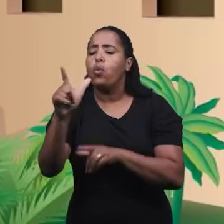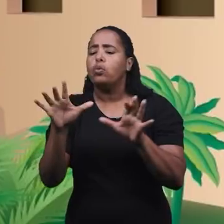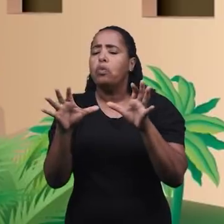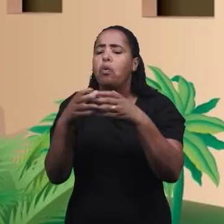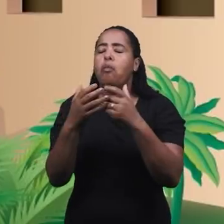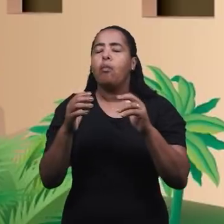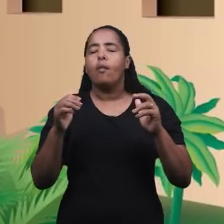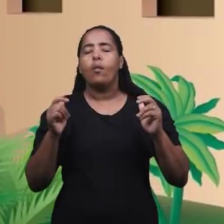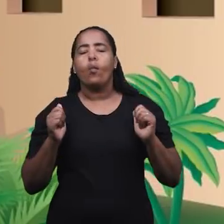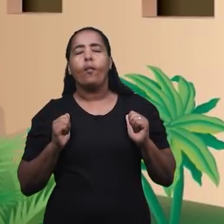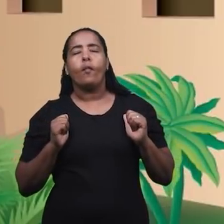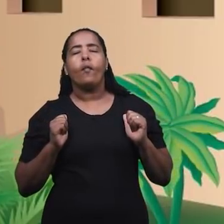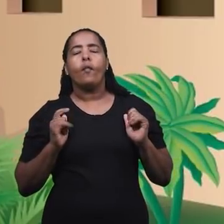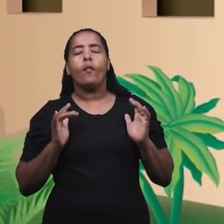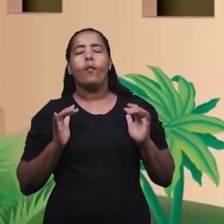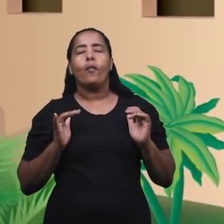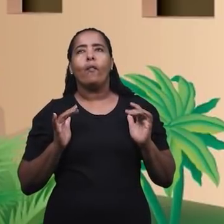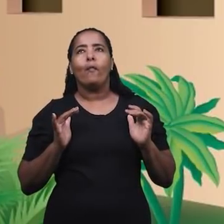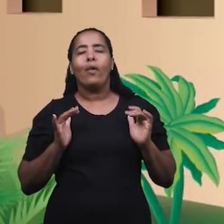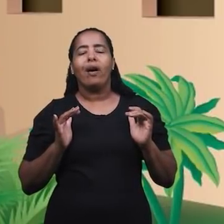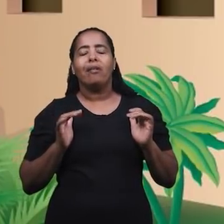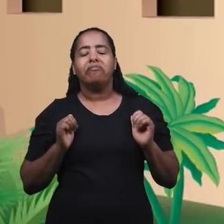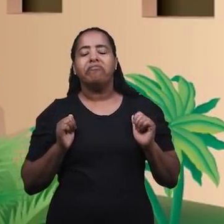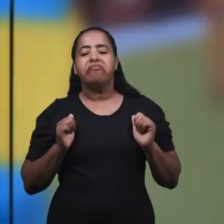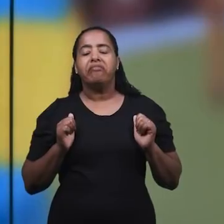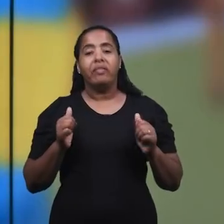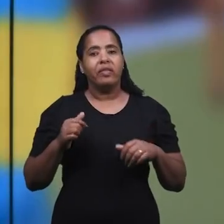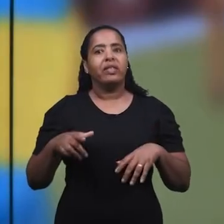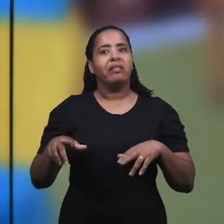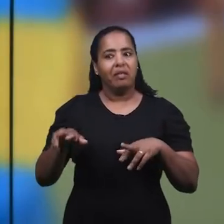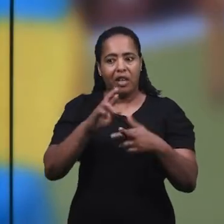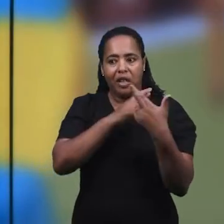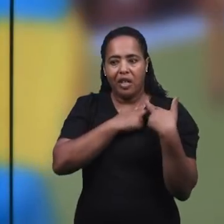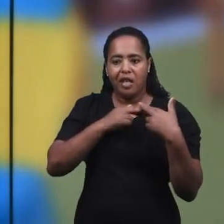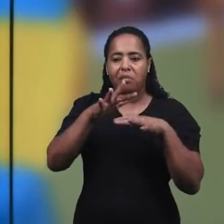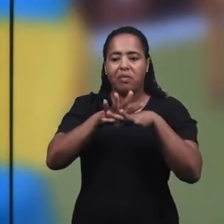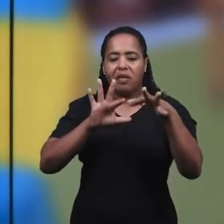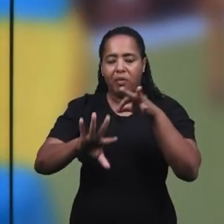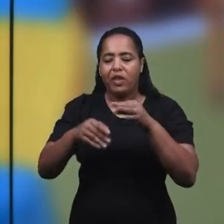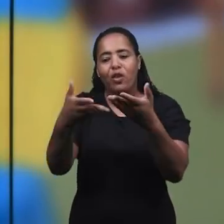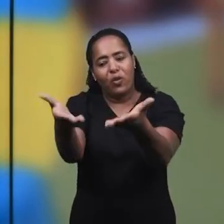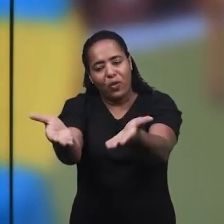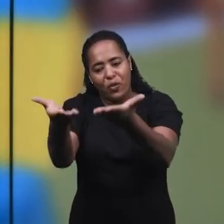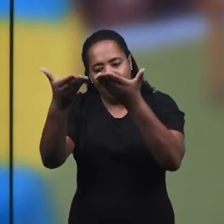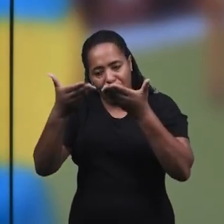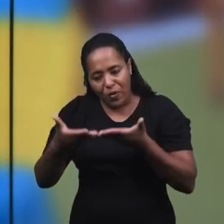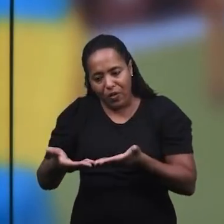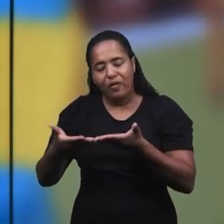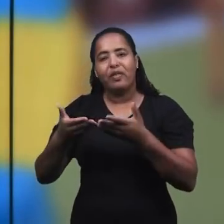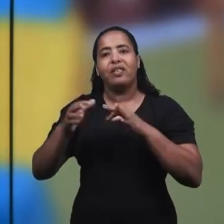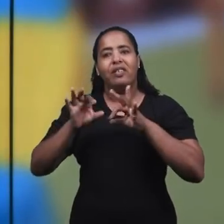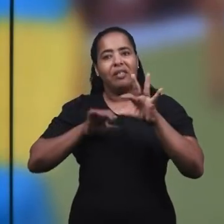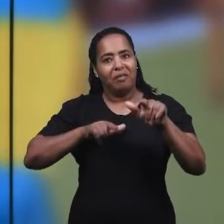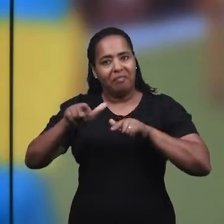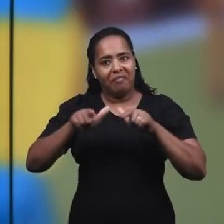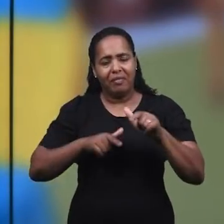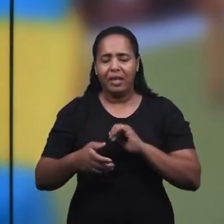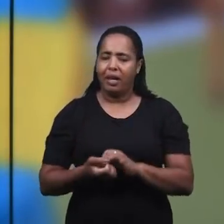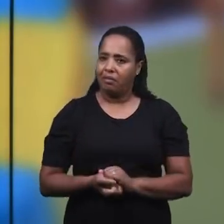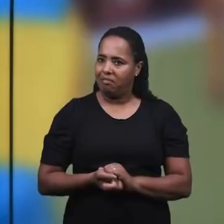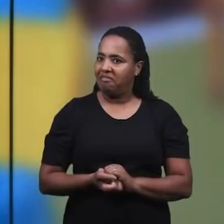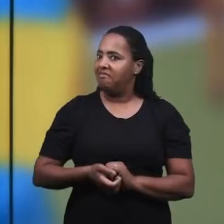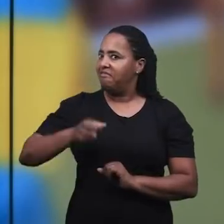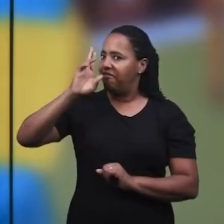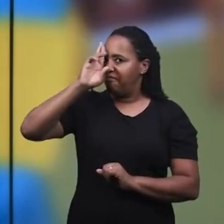fazer nada. E então o dono da vinha também os chamou para trabalhar. O Senhor tem